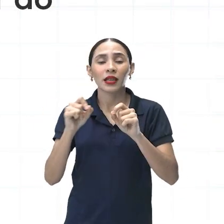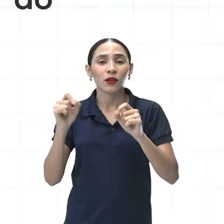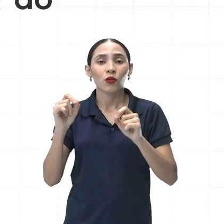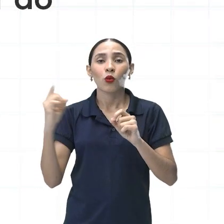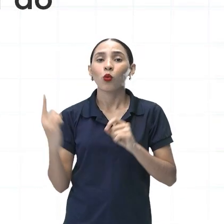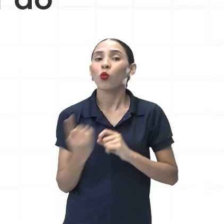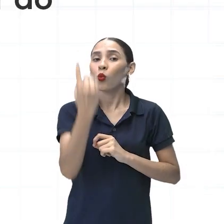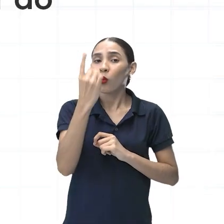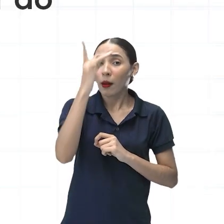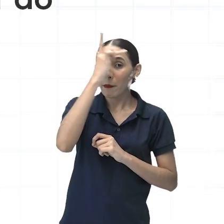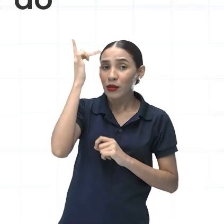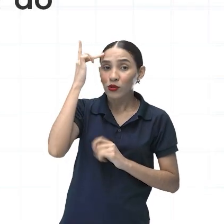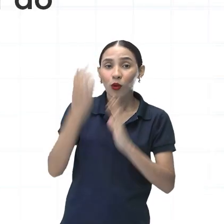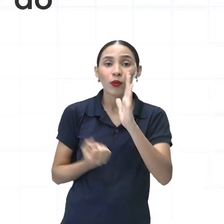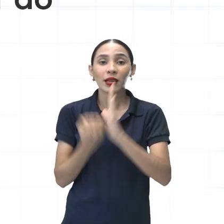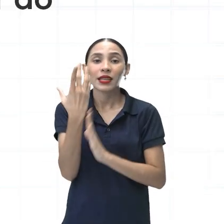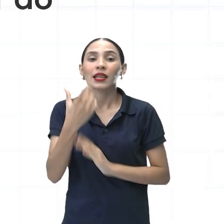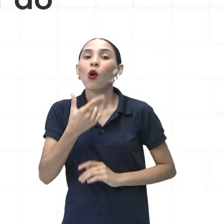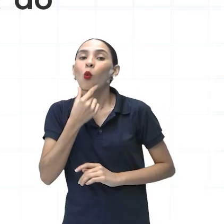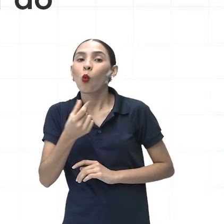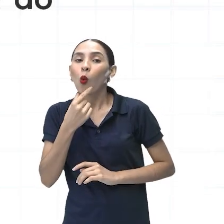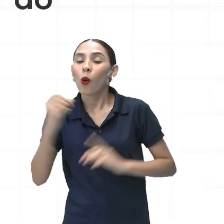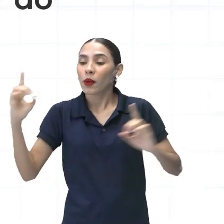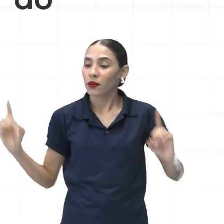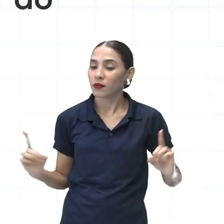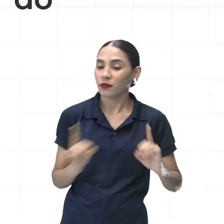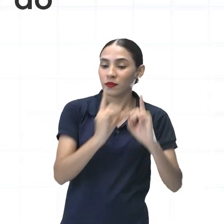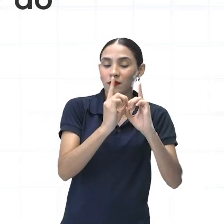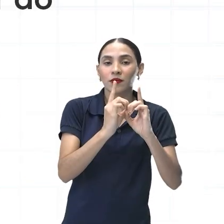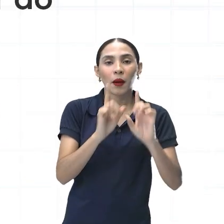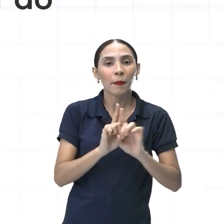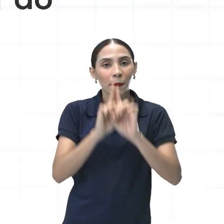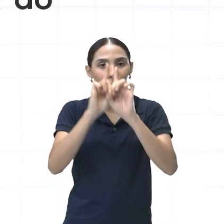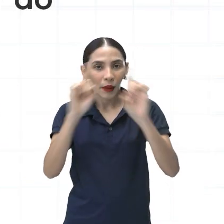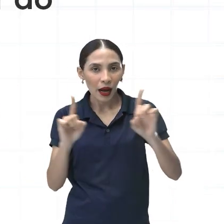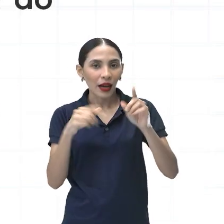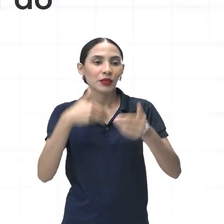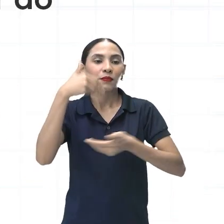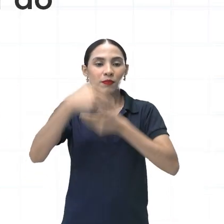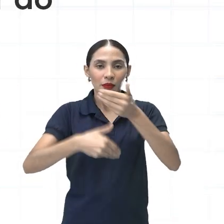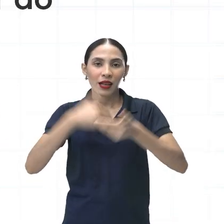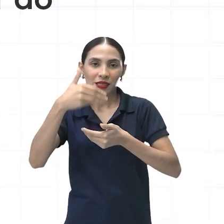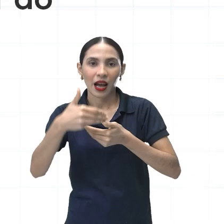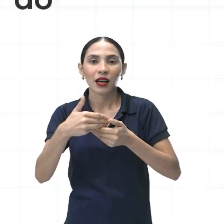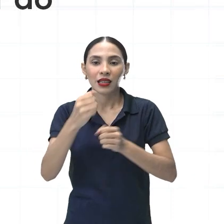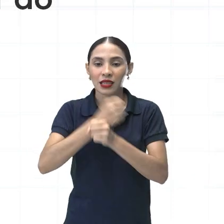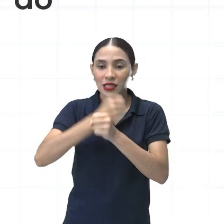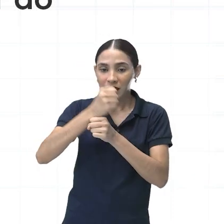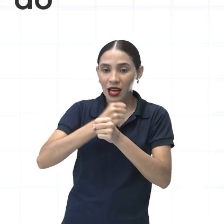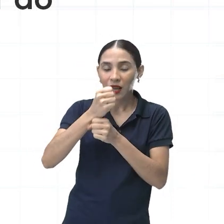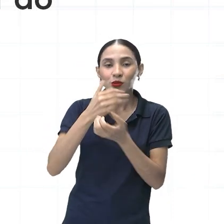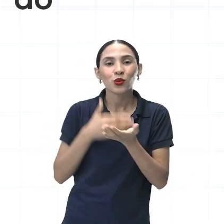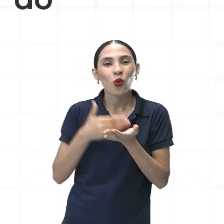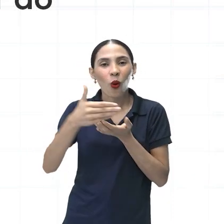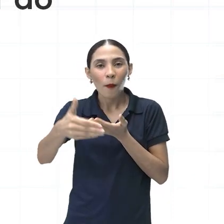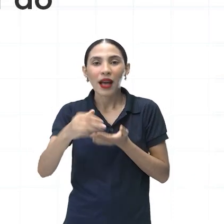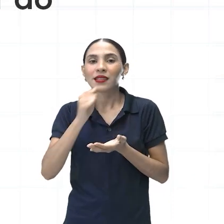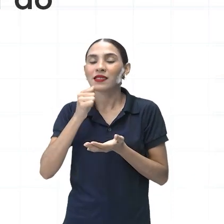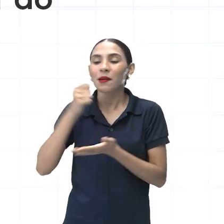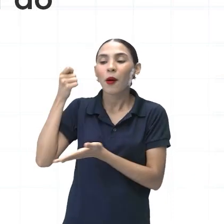companhia e tece um homem para si. No entanto, com o passar do tempo, ele começa a